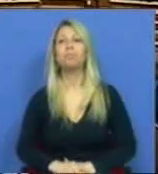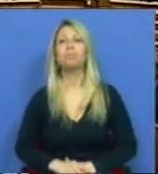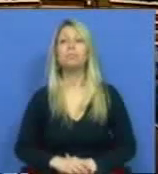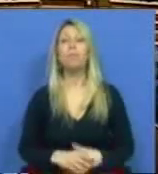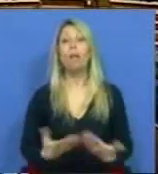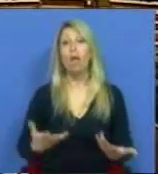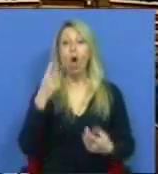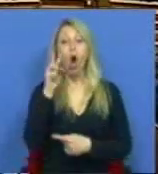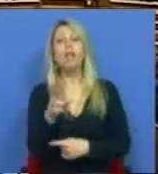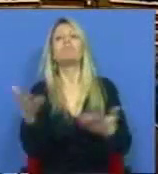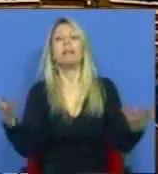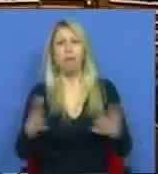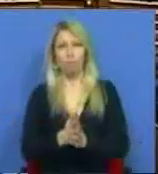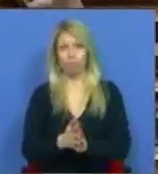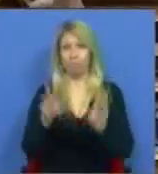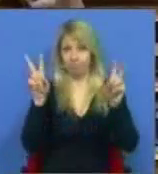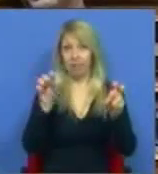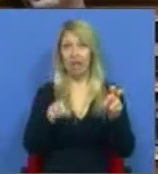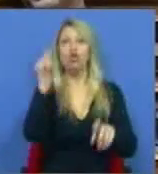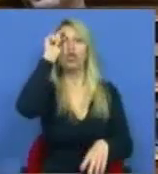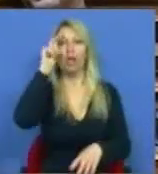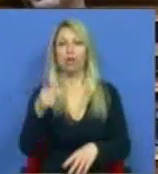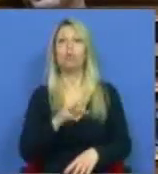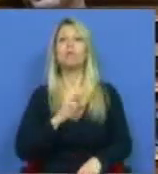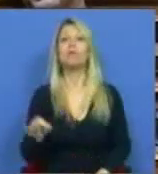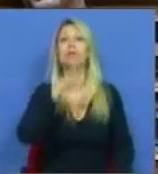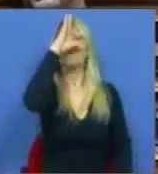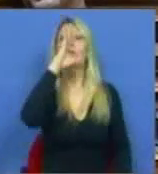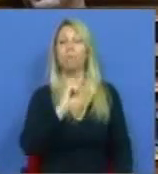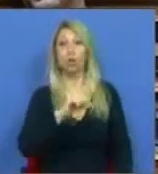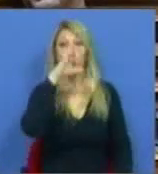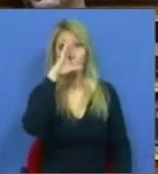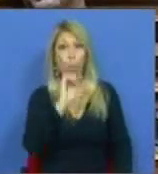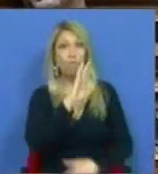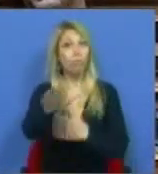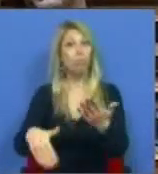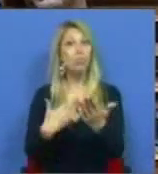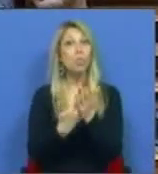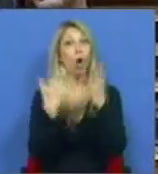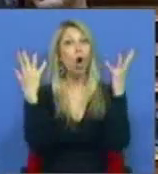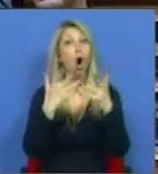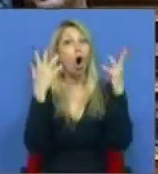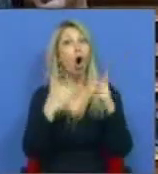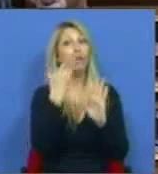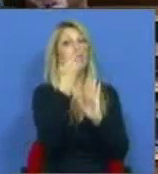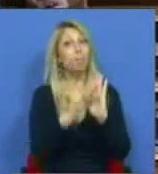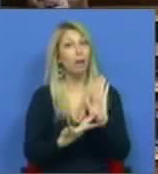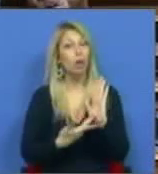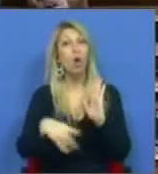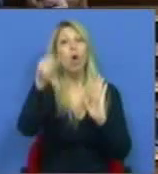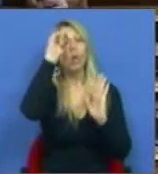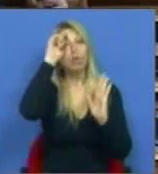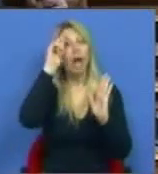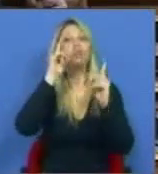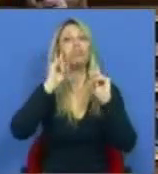Olhemos então para os estágios, porque, Sr. Primeiro-Ministro, o Governo propôs no orçamento que os estágios passassem